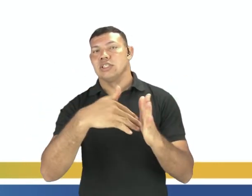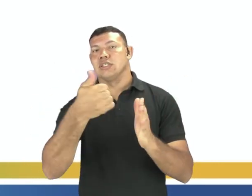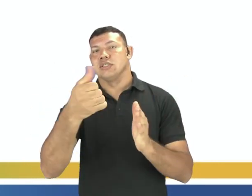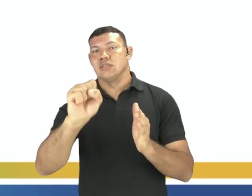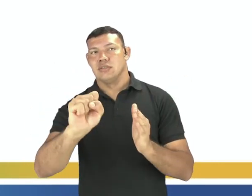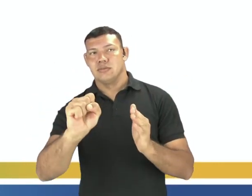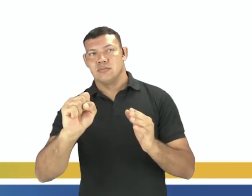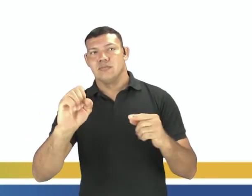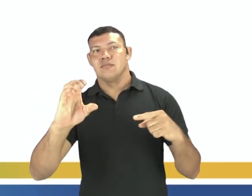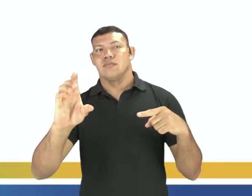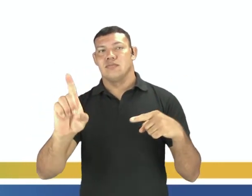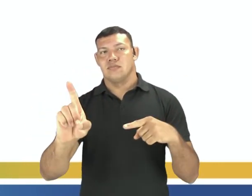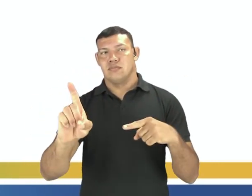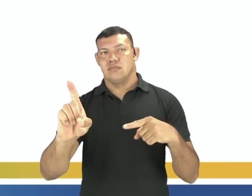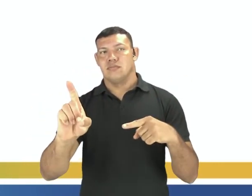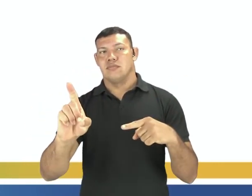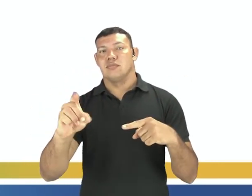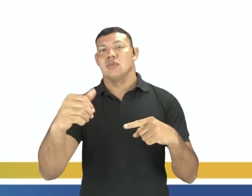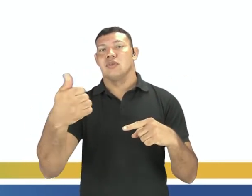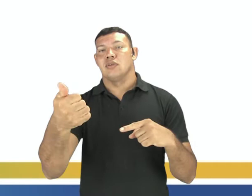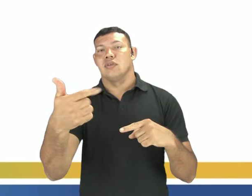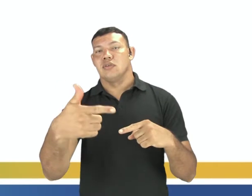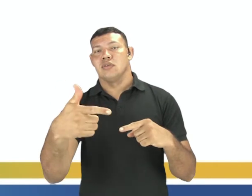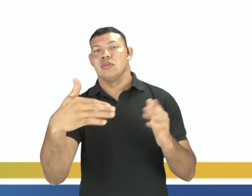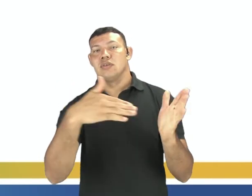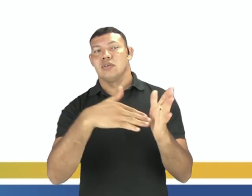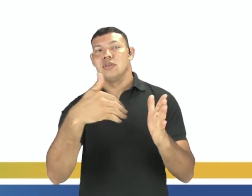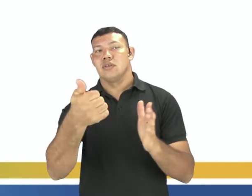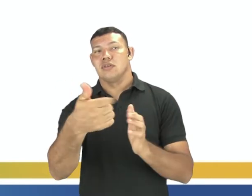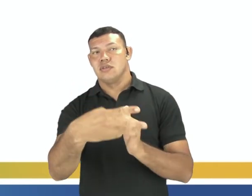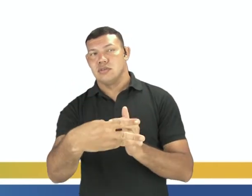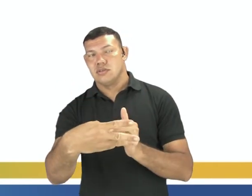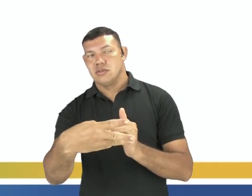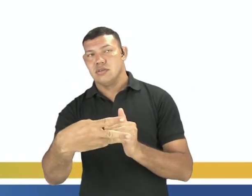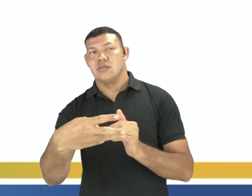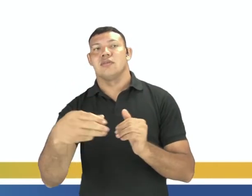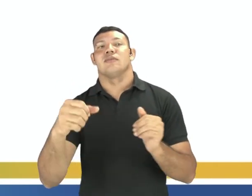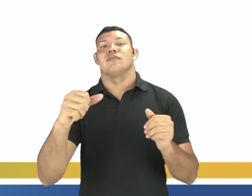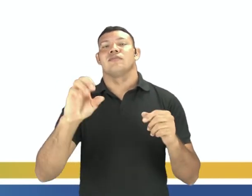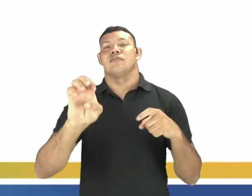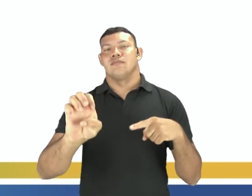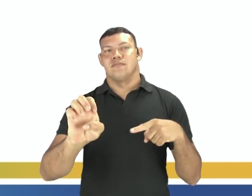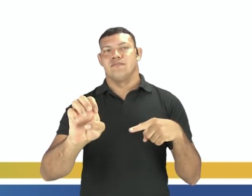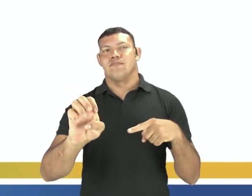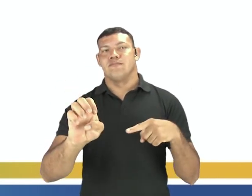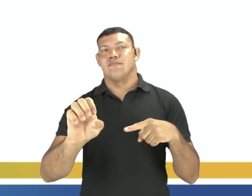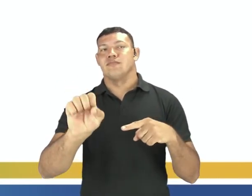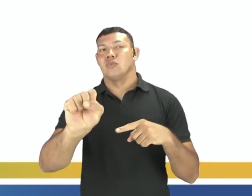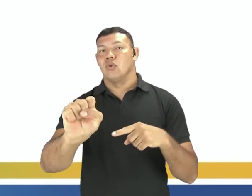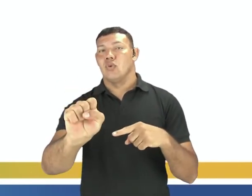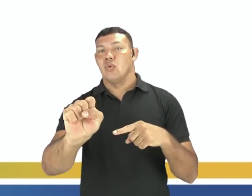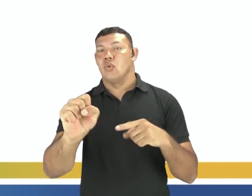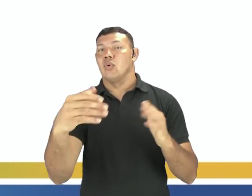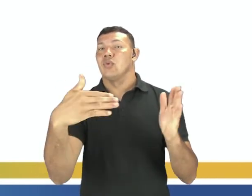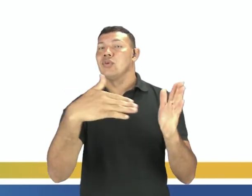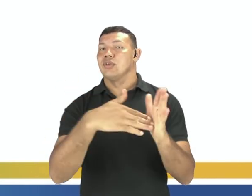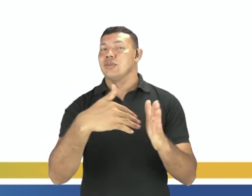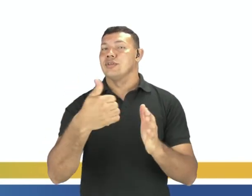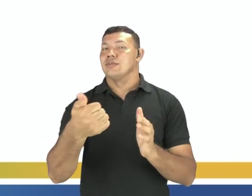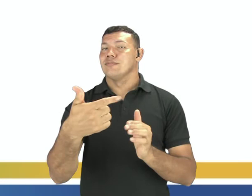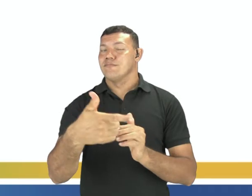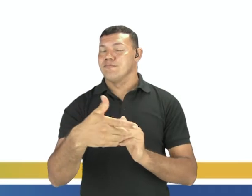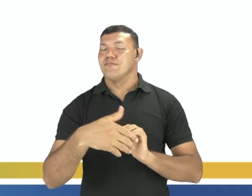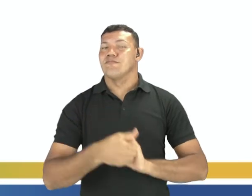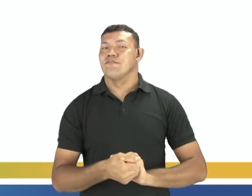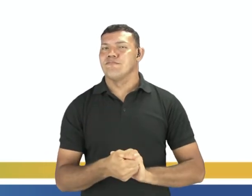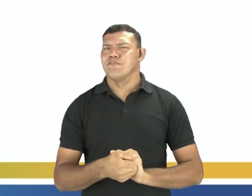e 13 anos e E, 8 aos 12 anos. Então, relembrando lá o que eu falei